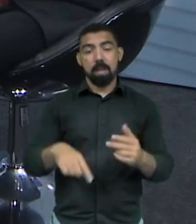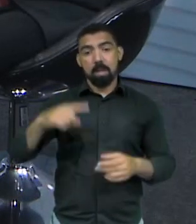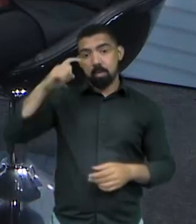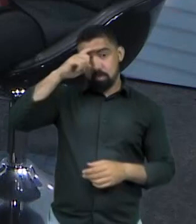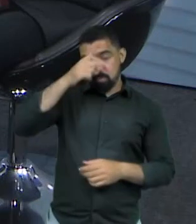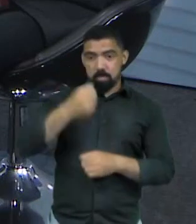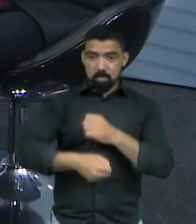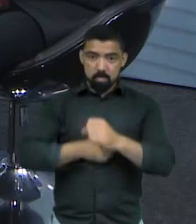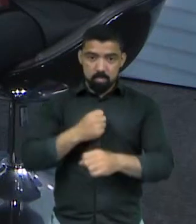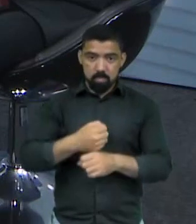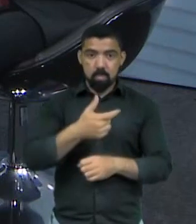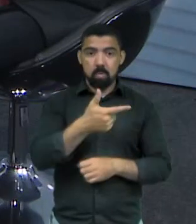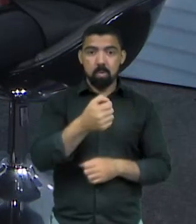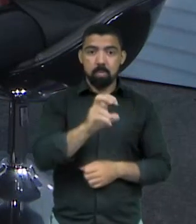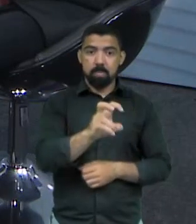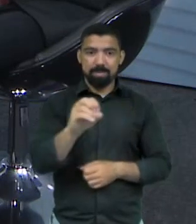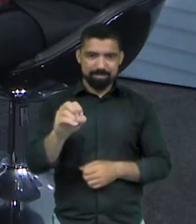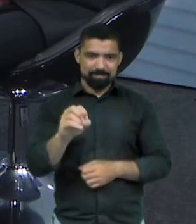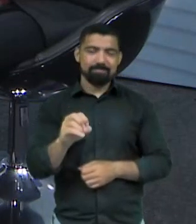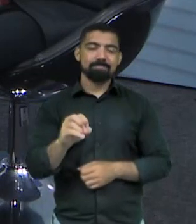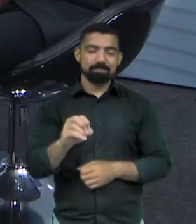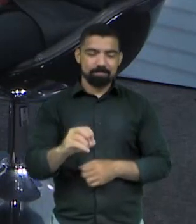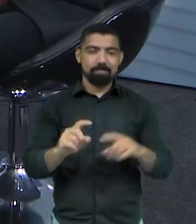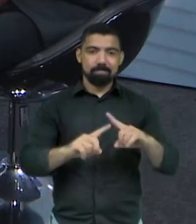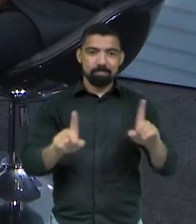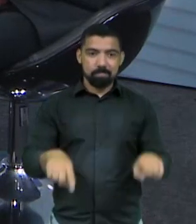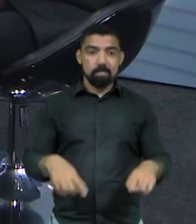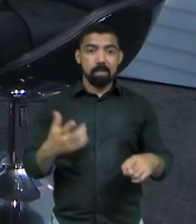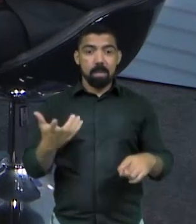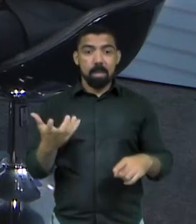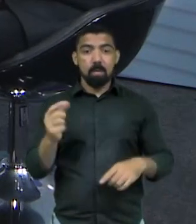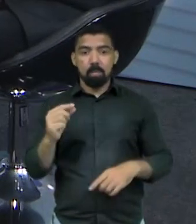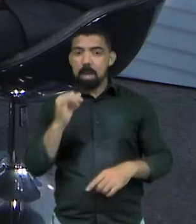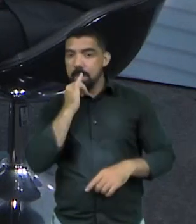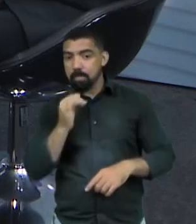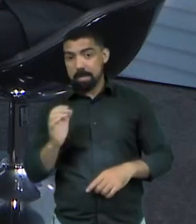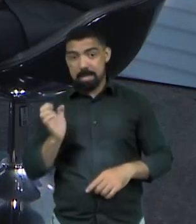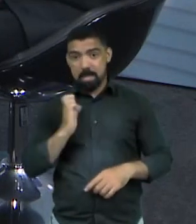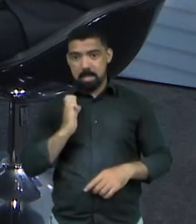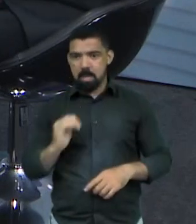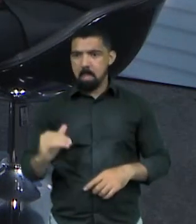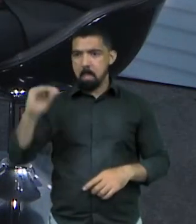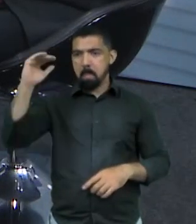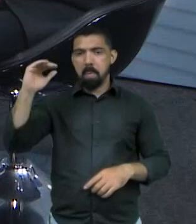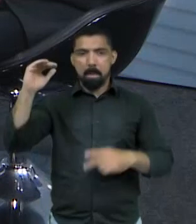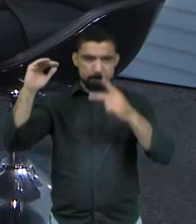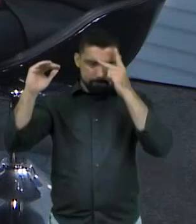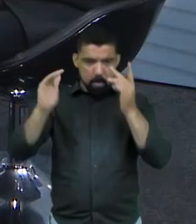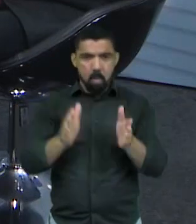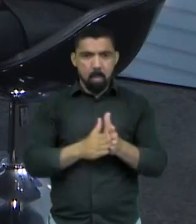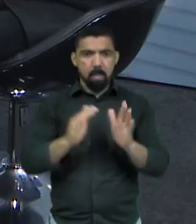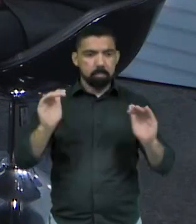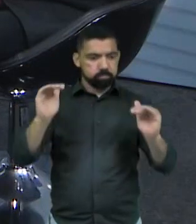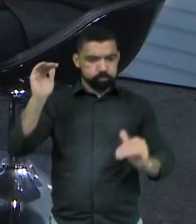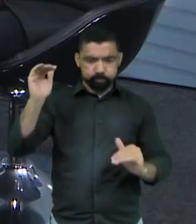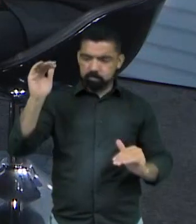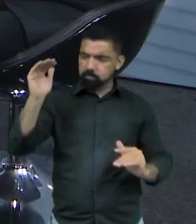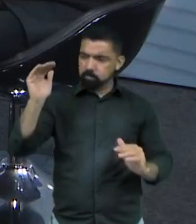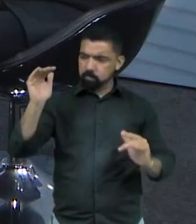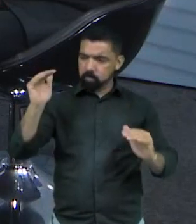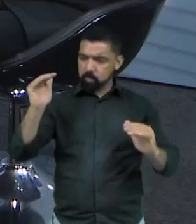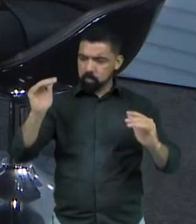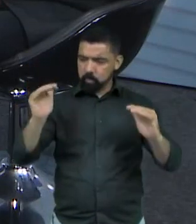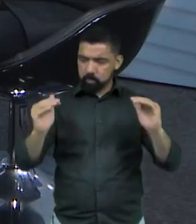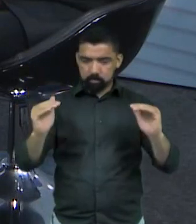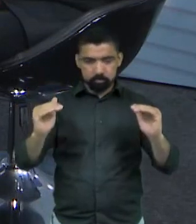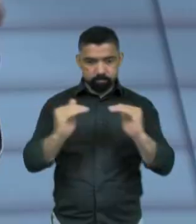E aí, só que isso, na verdade, ele se... Dobrar o PIB. Ele se repercute em outras